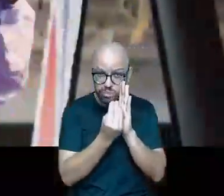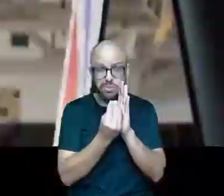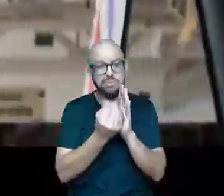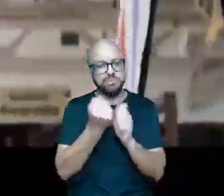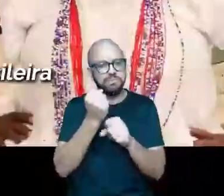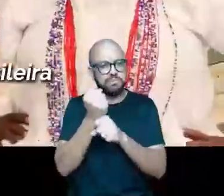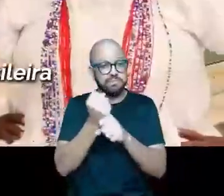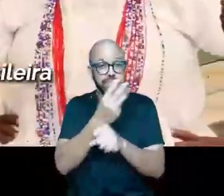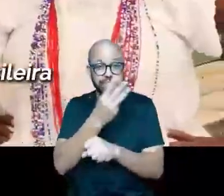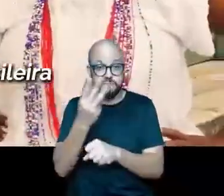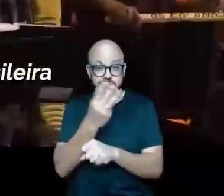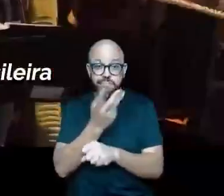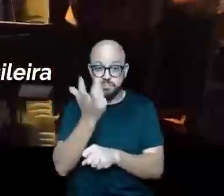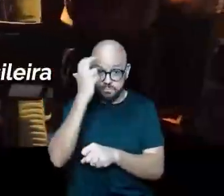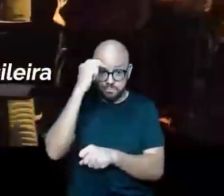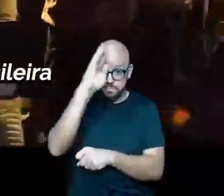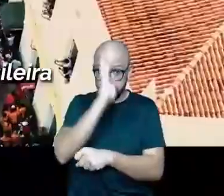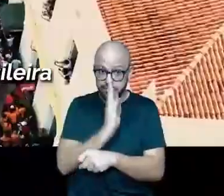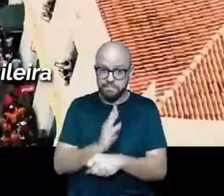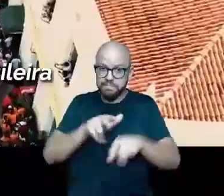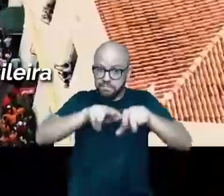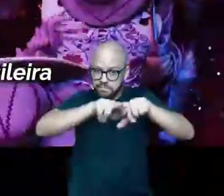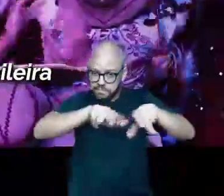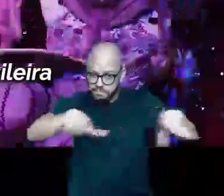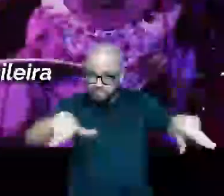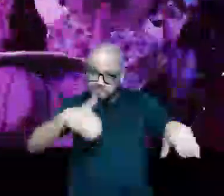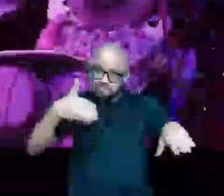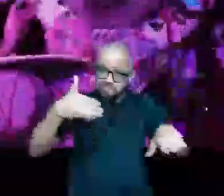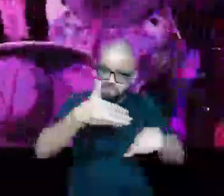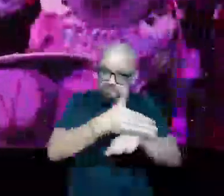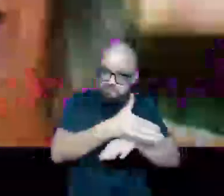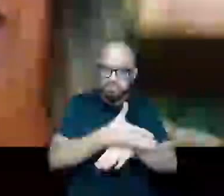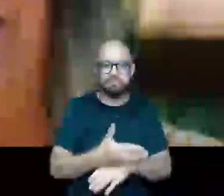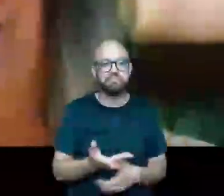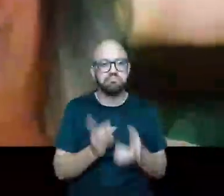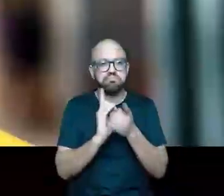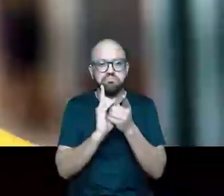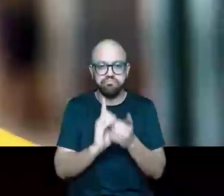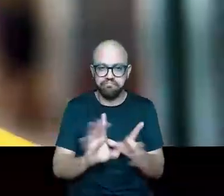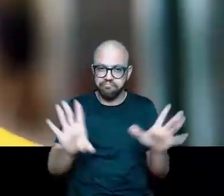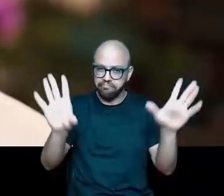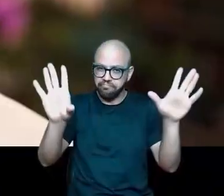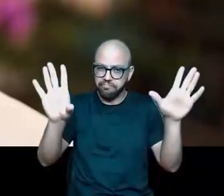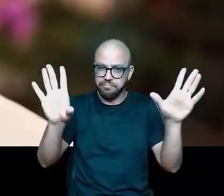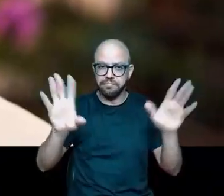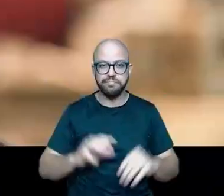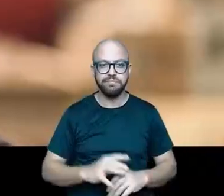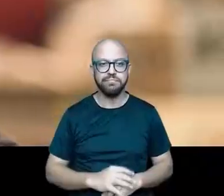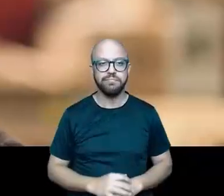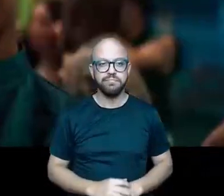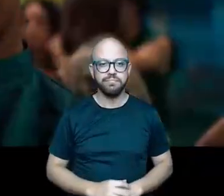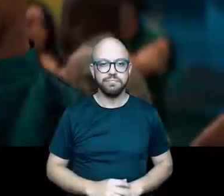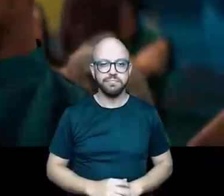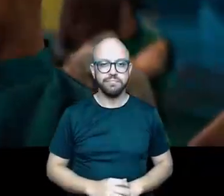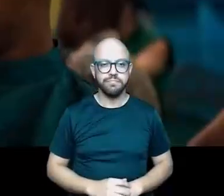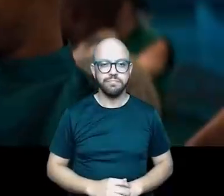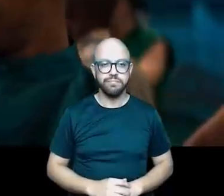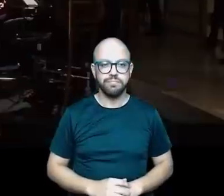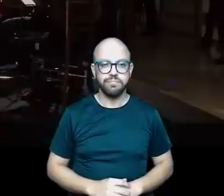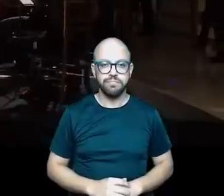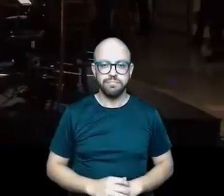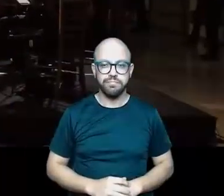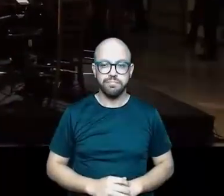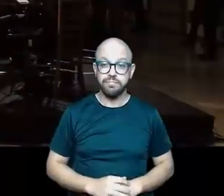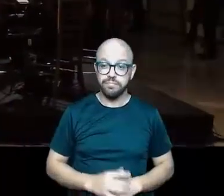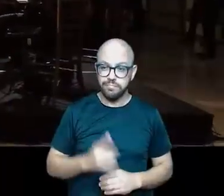Lei Rouanet, há 33 anos tornando a cultura brasileira mais plural, acessível e democrática.